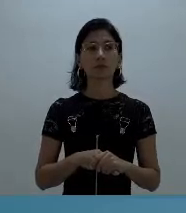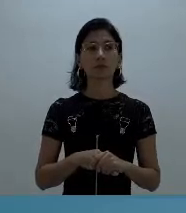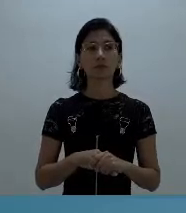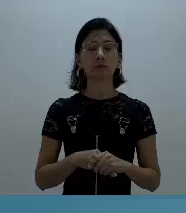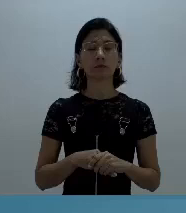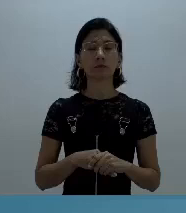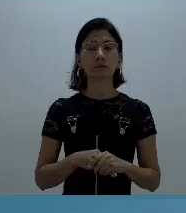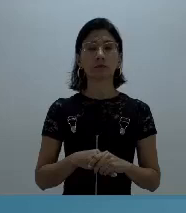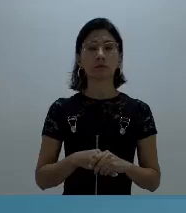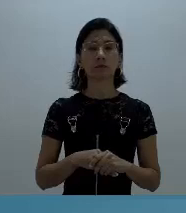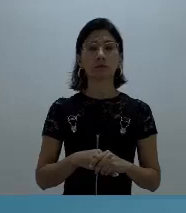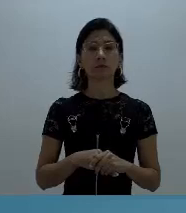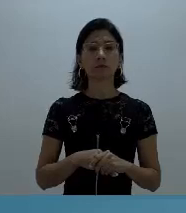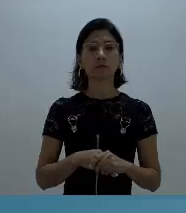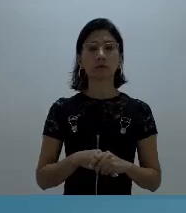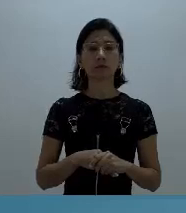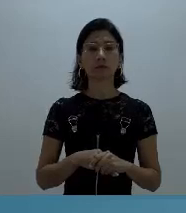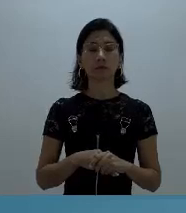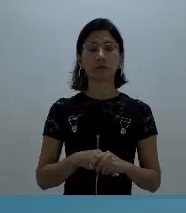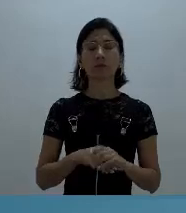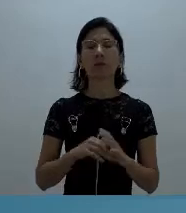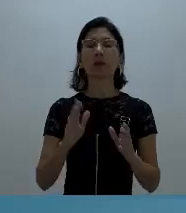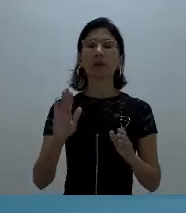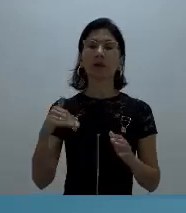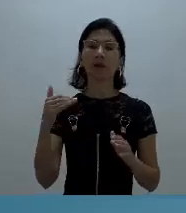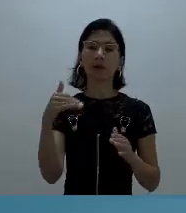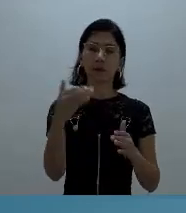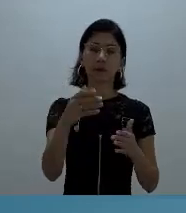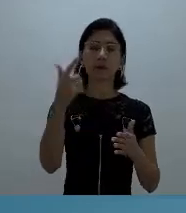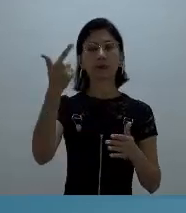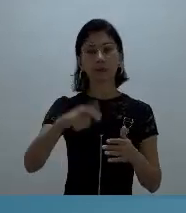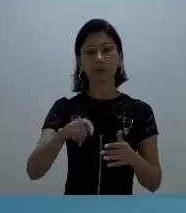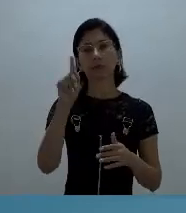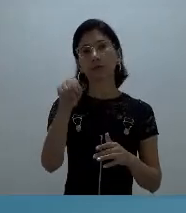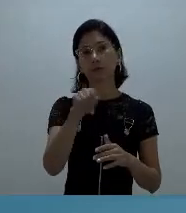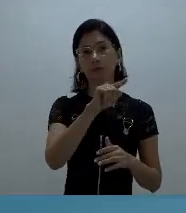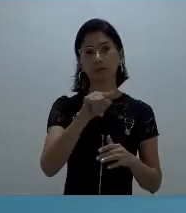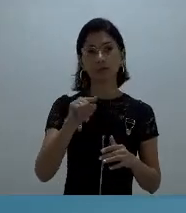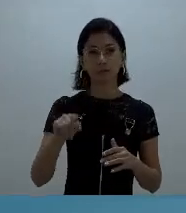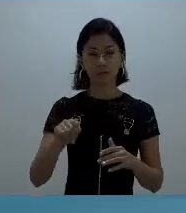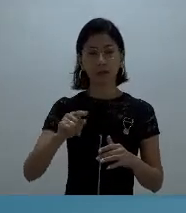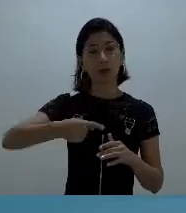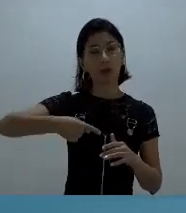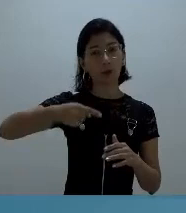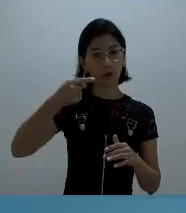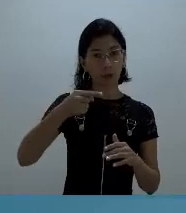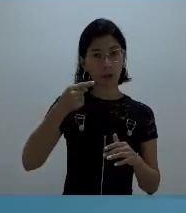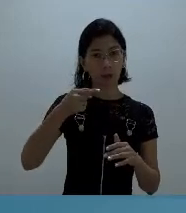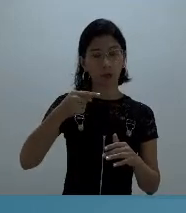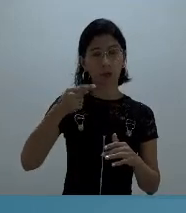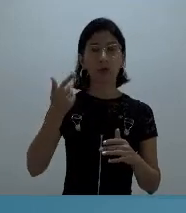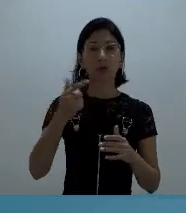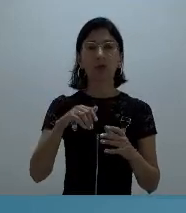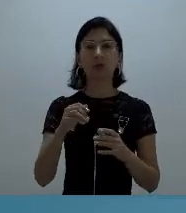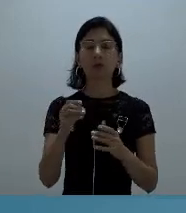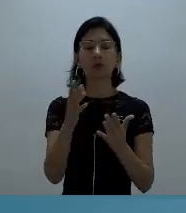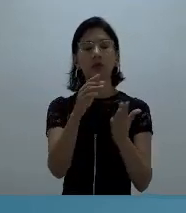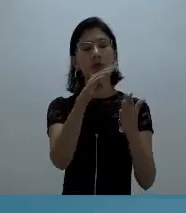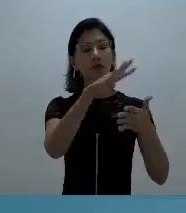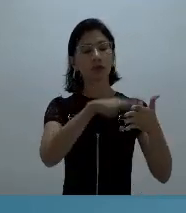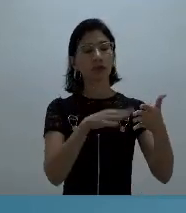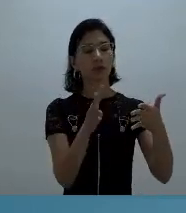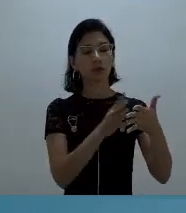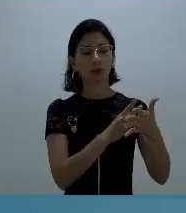essa impugnação ela foi rejeitada. Portanto, em primeiro grau, foram convalidados os cálculos